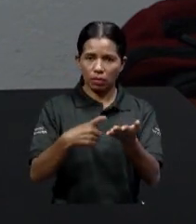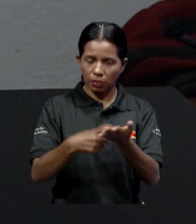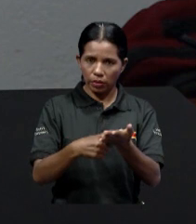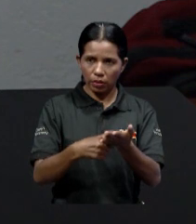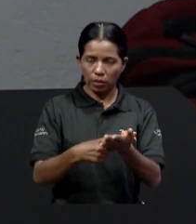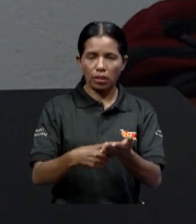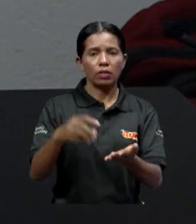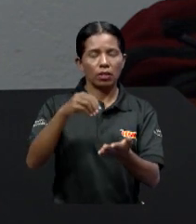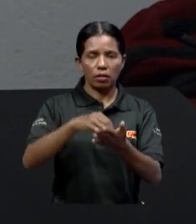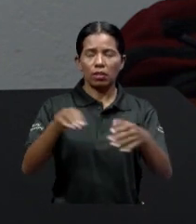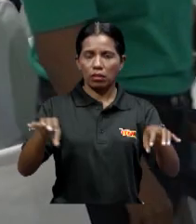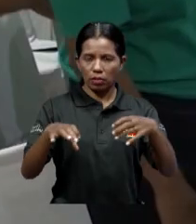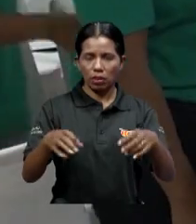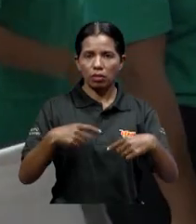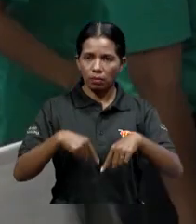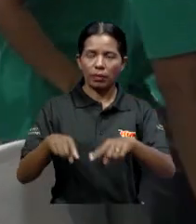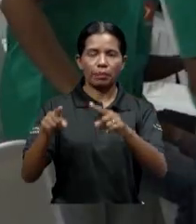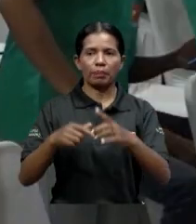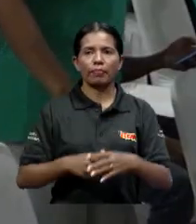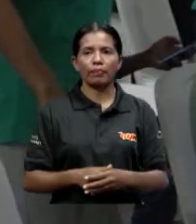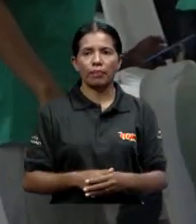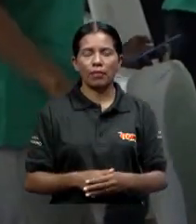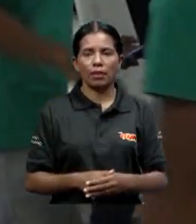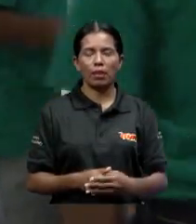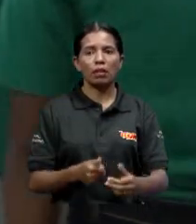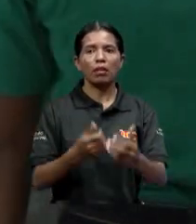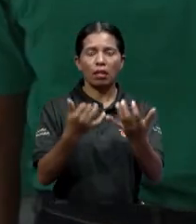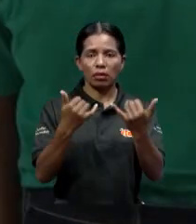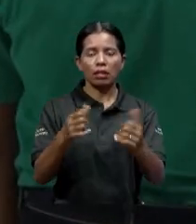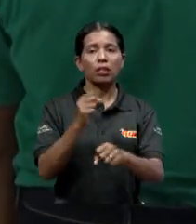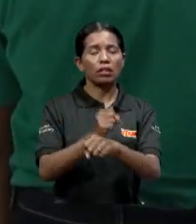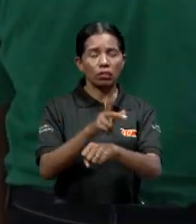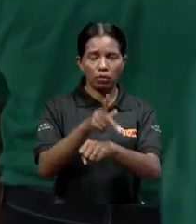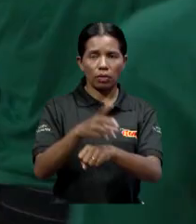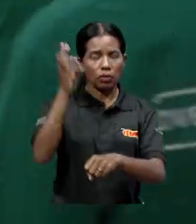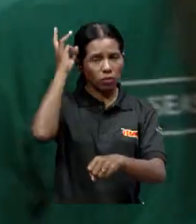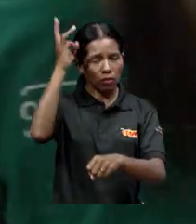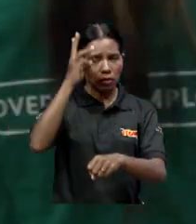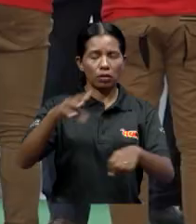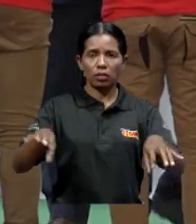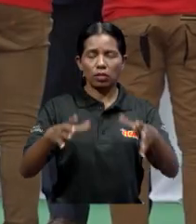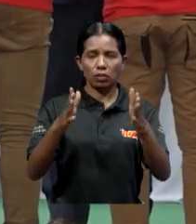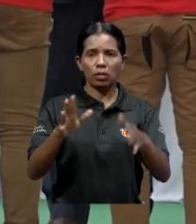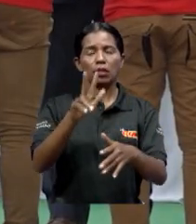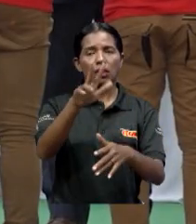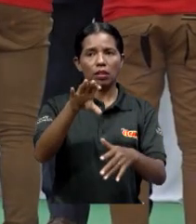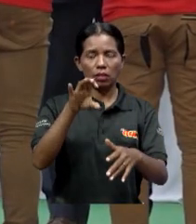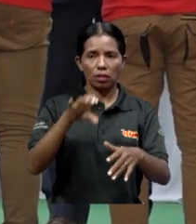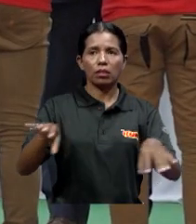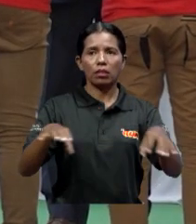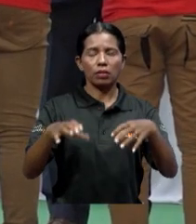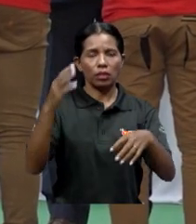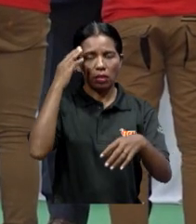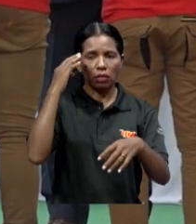sistema para te ver aplicar para o lugar. Ter filomeno de da UNESCO FOP mos preocupa o trabalhador a tostolo resin nebe mak serviço e a